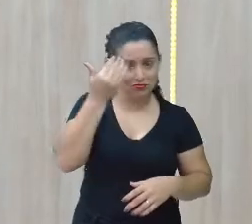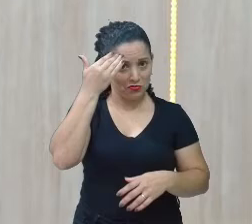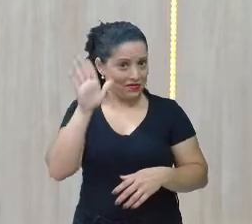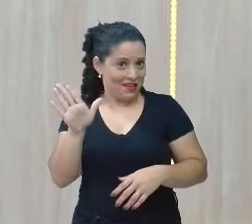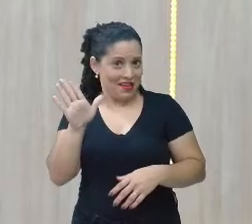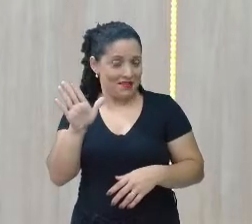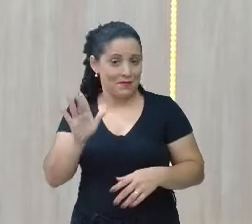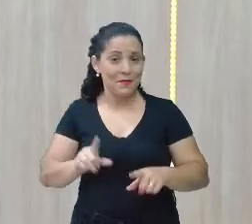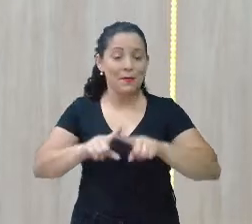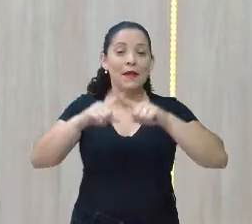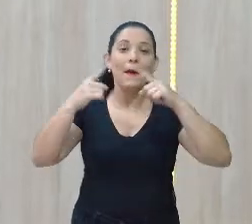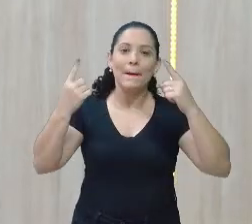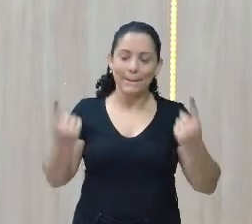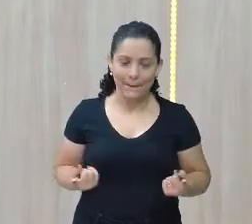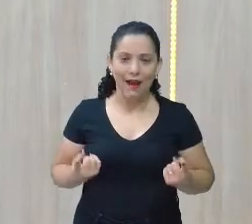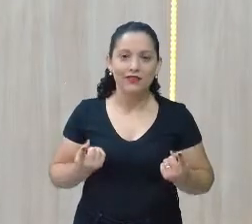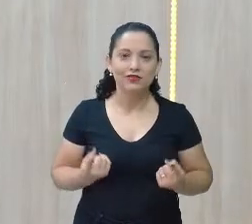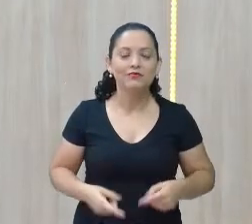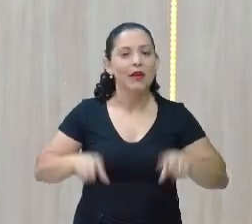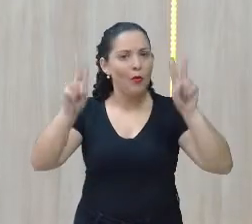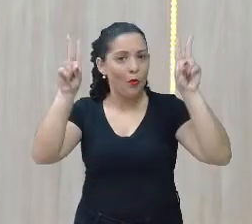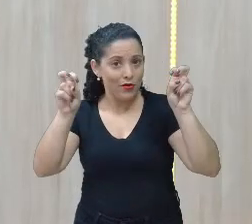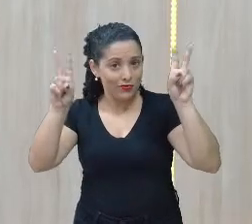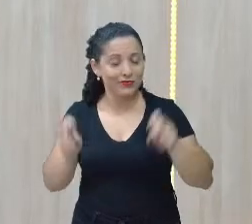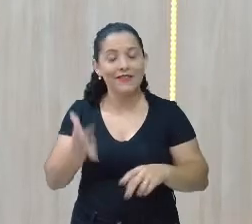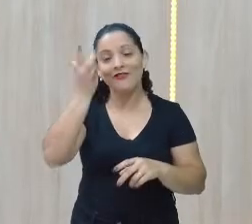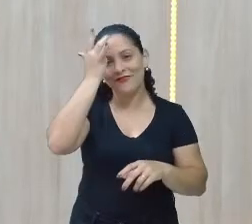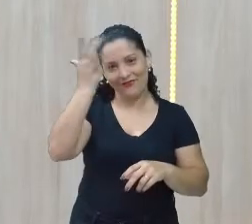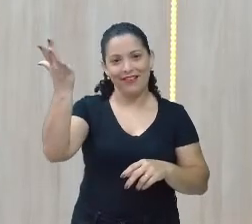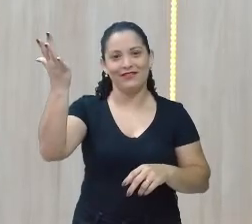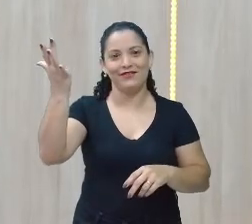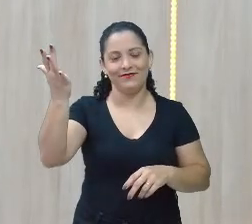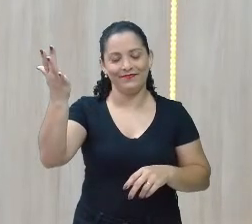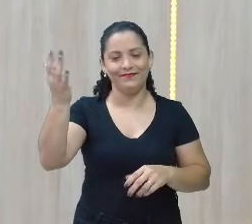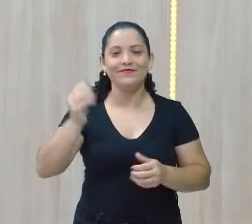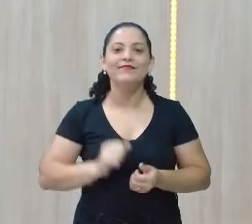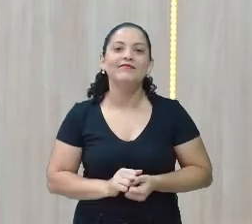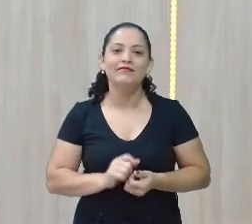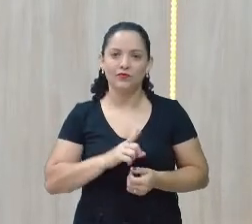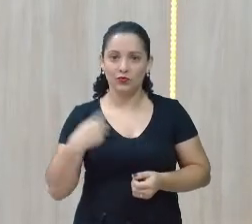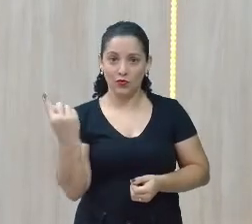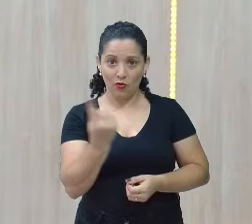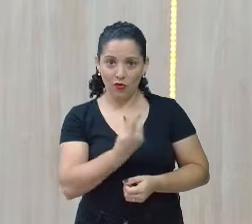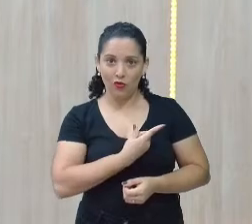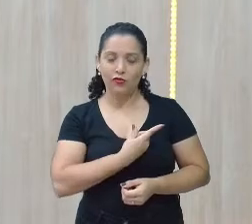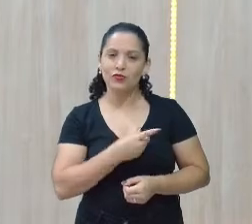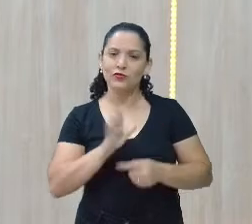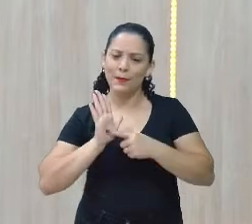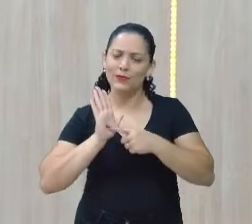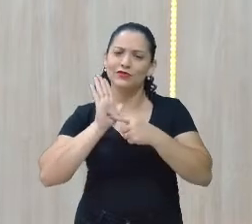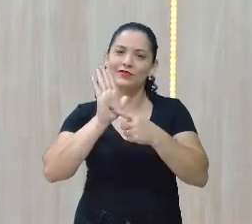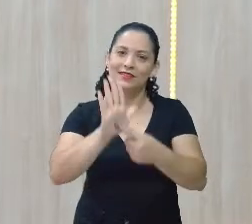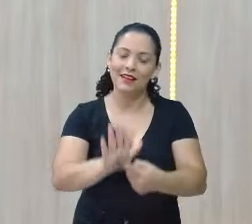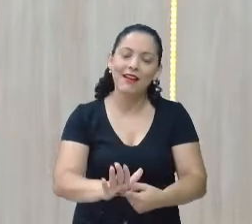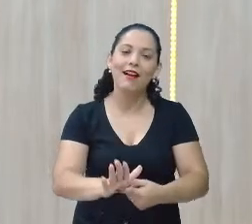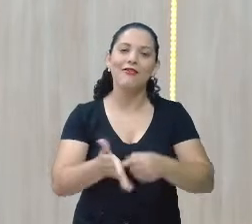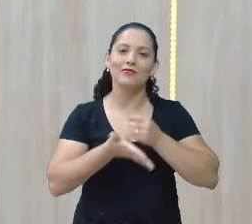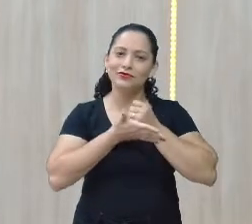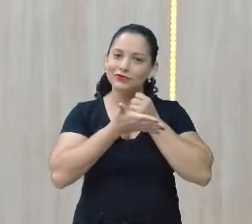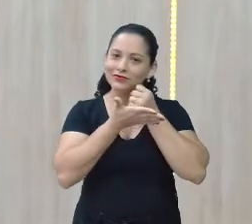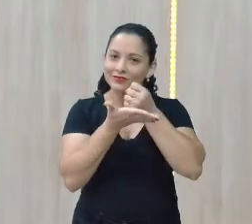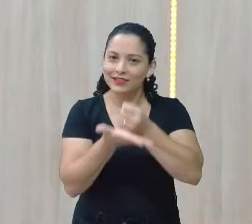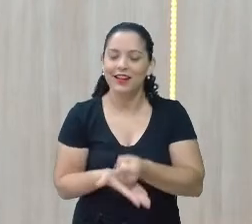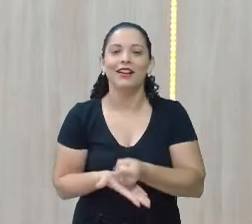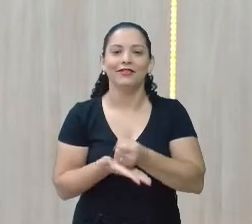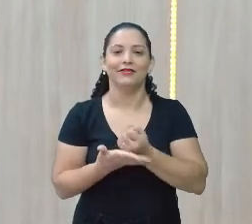seguinte, o assunto é fácil. E a gente vai estar aqui dando o passo a passo, dando o atalho para